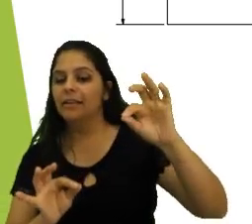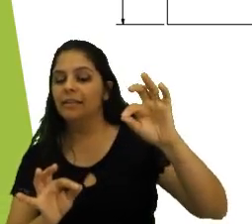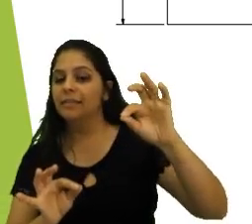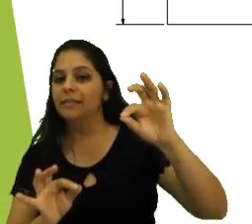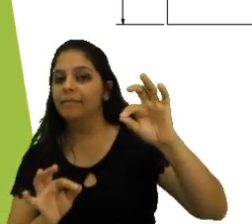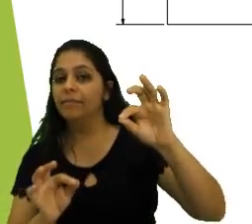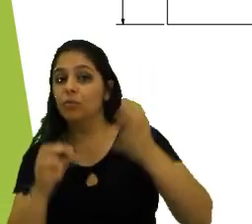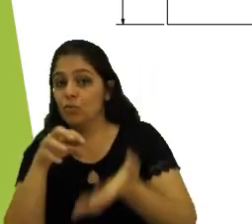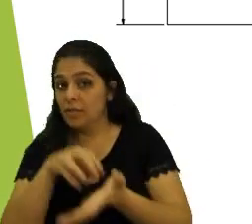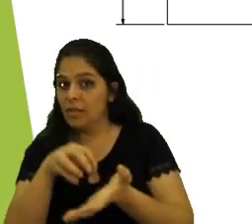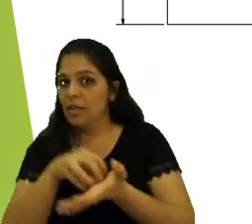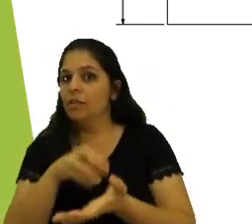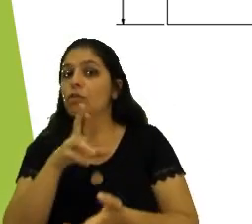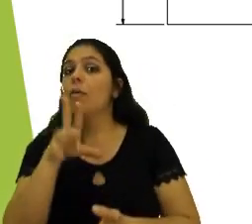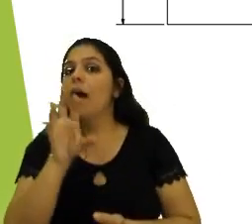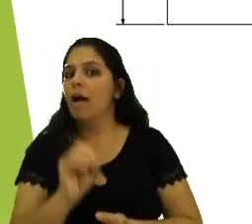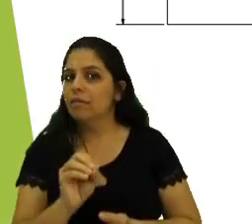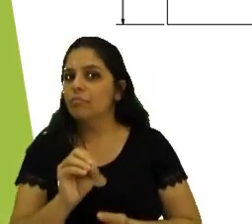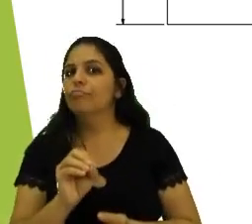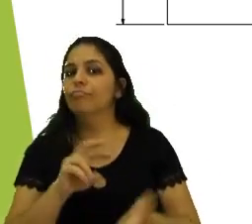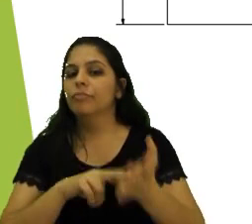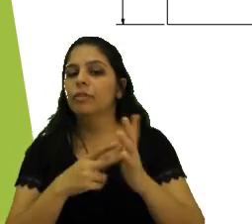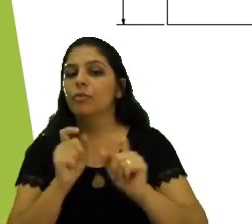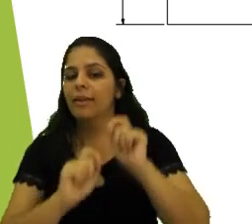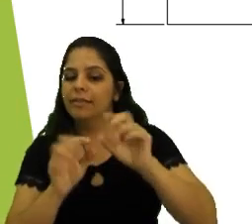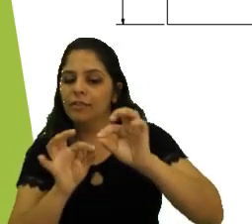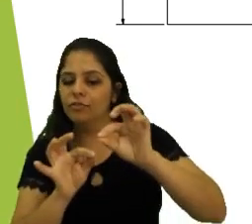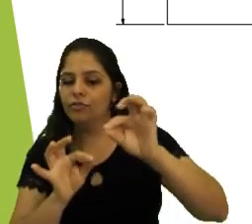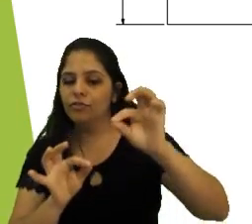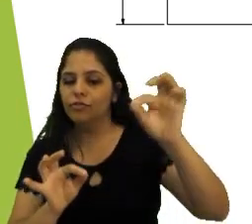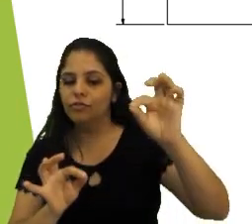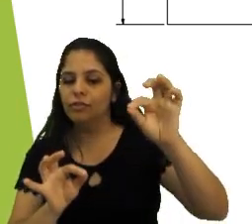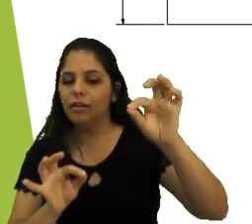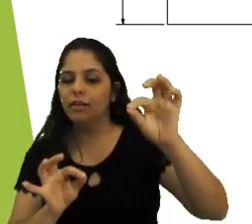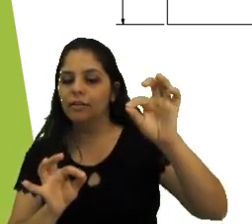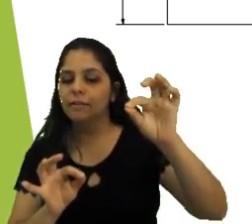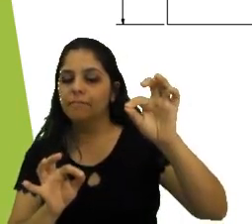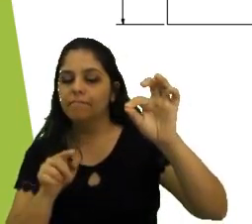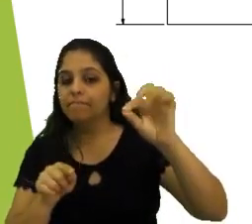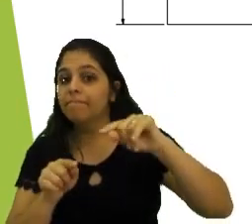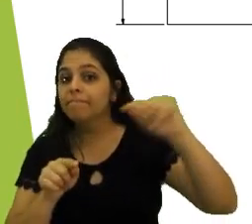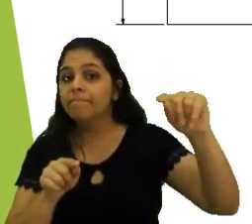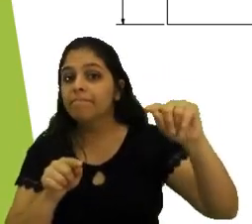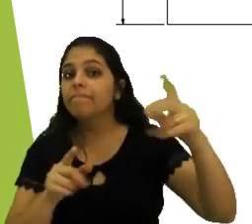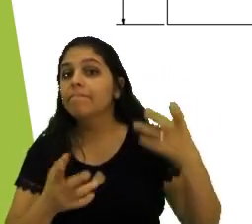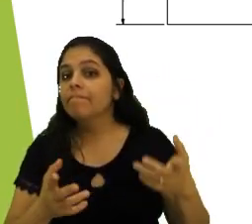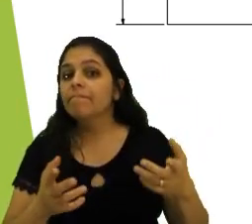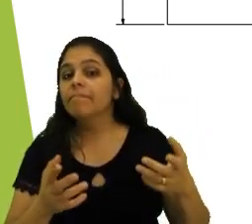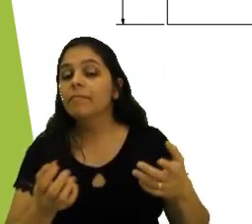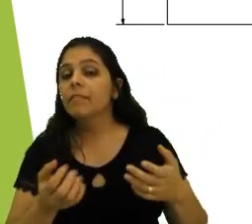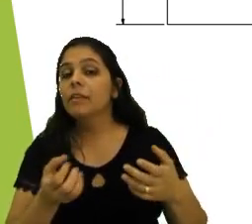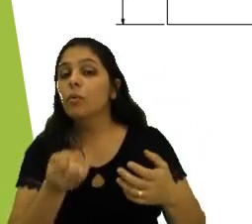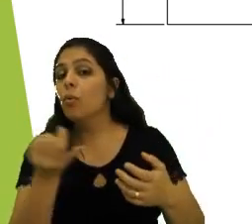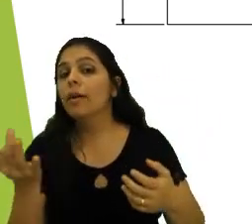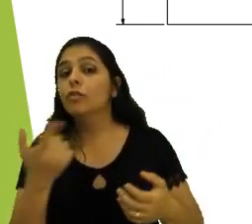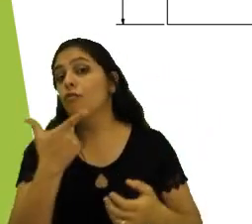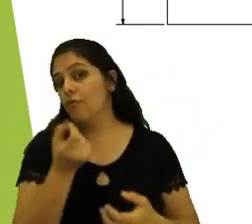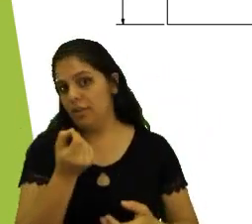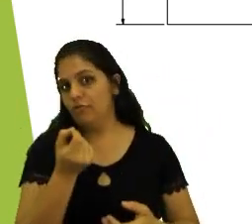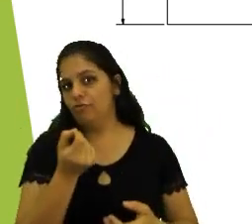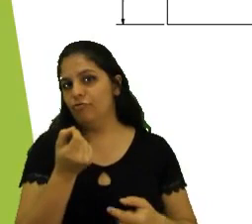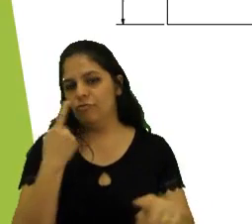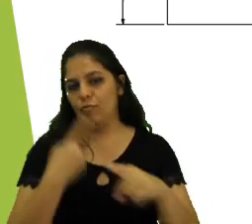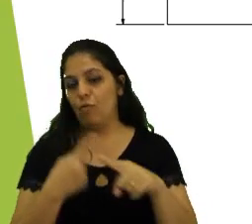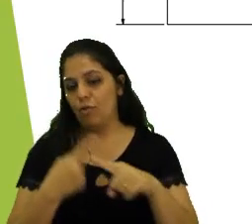do raio. Ou seja, essa distância daqui até aqui, ele no caso seria 20, né? Porque o tamanho do